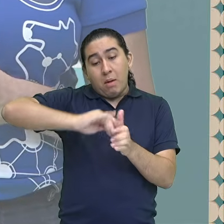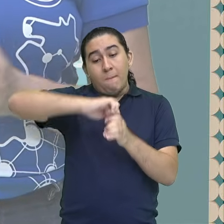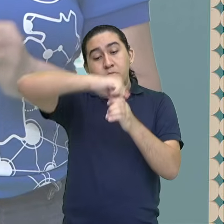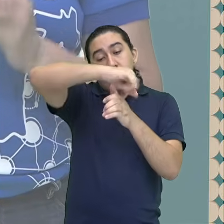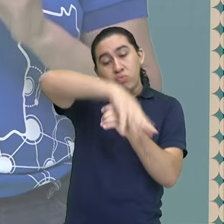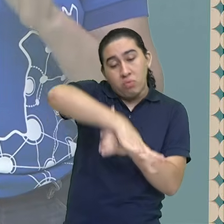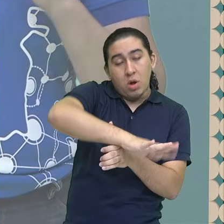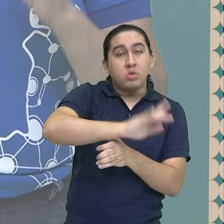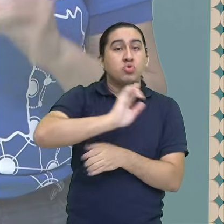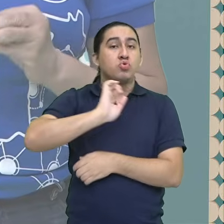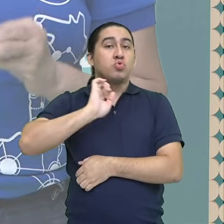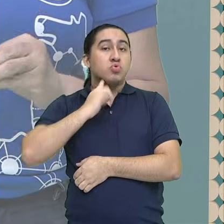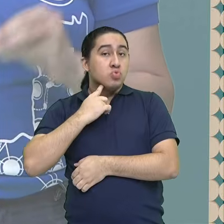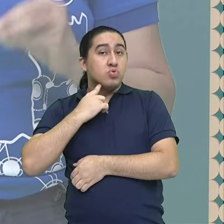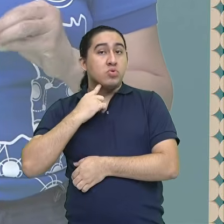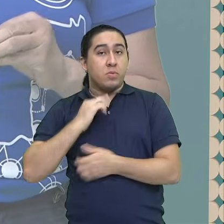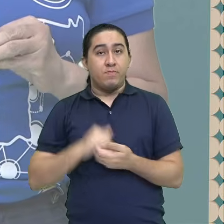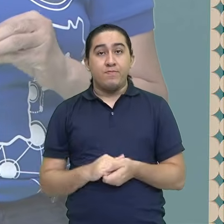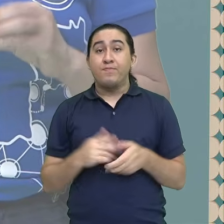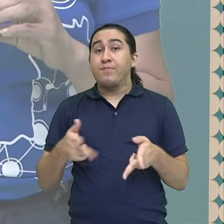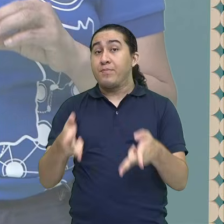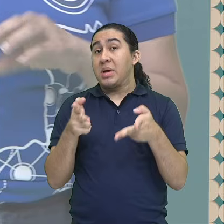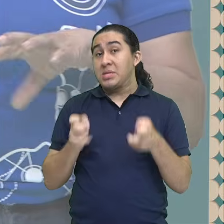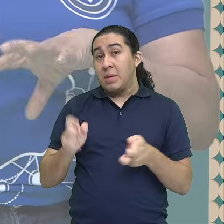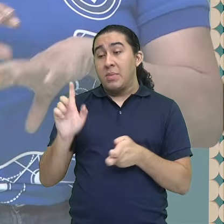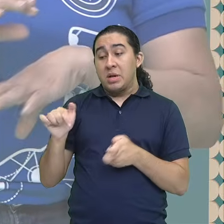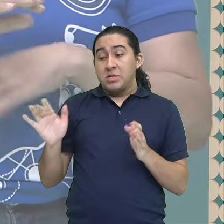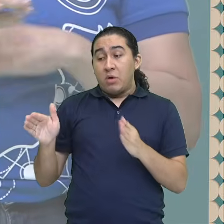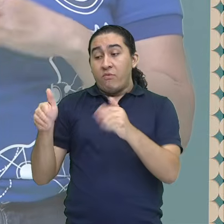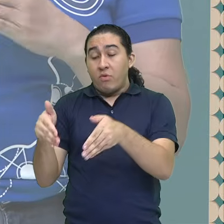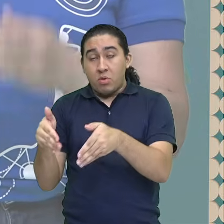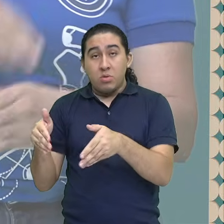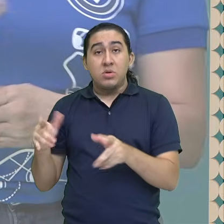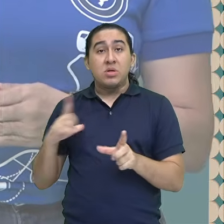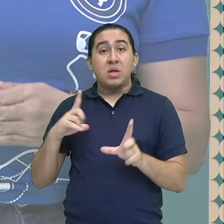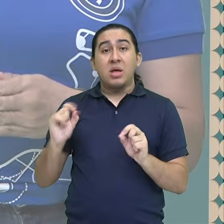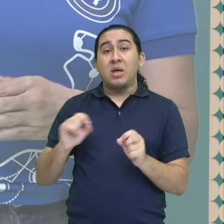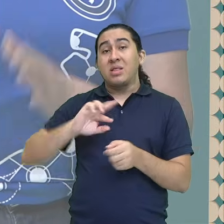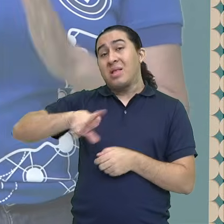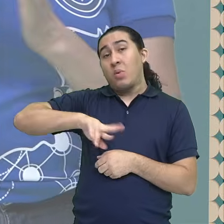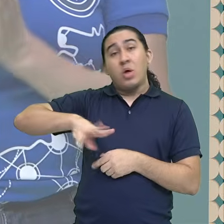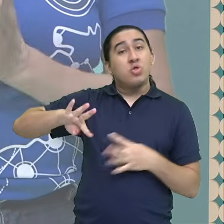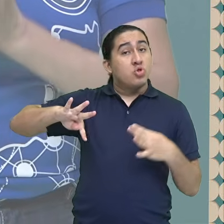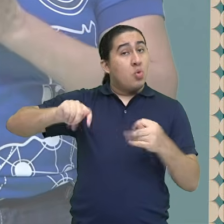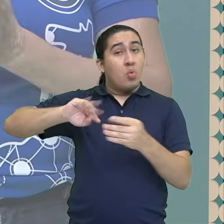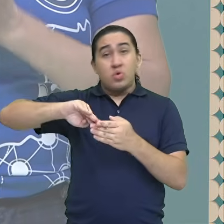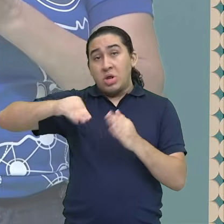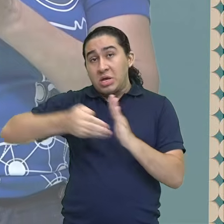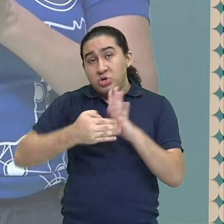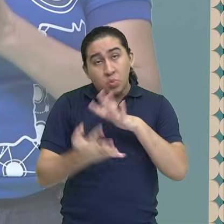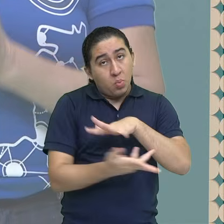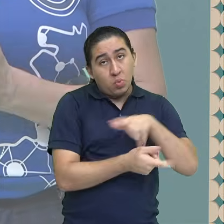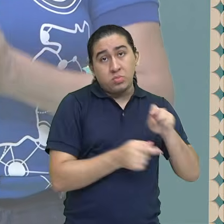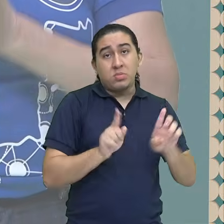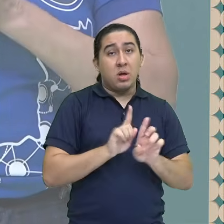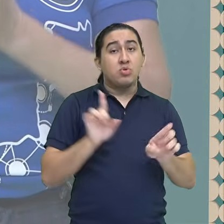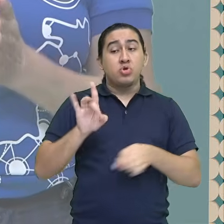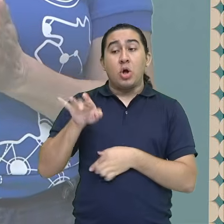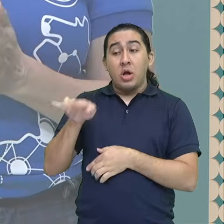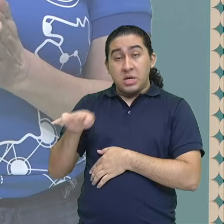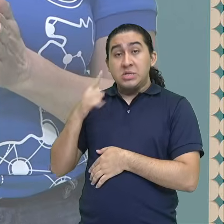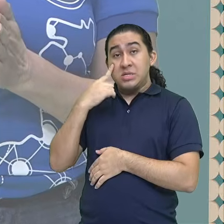fogão. Observe que na restritiva eu não estou falando de todo leite, eu estou falando só desse aí